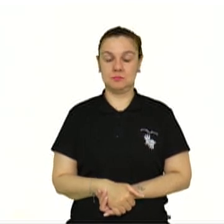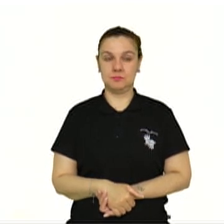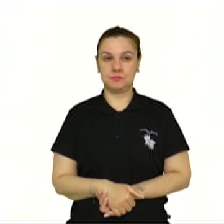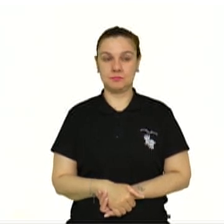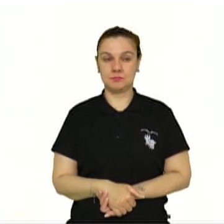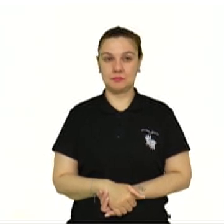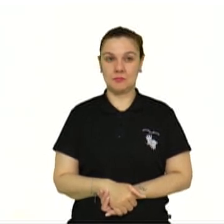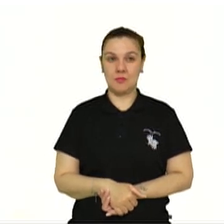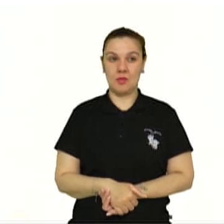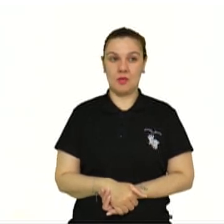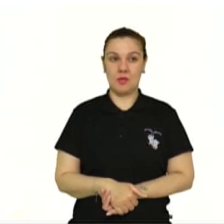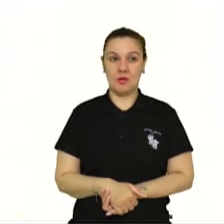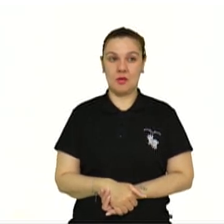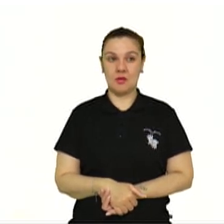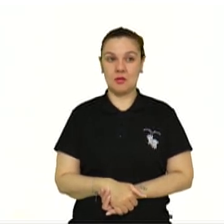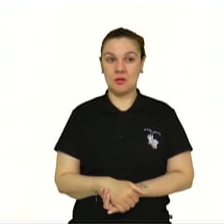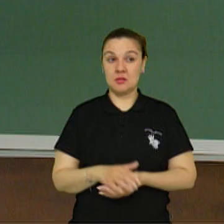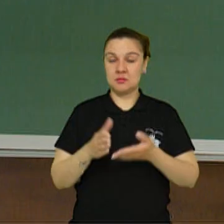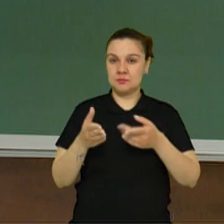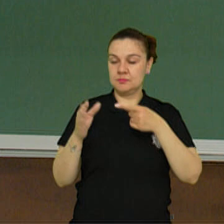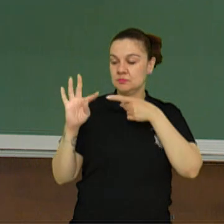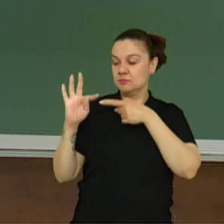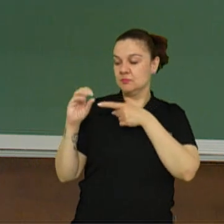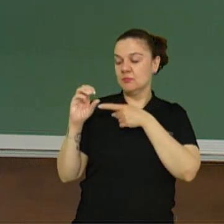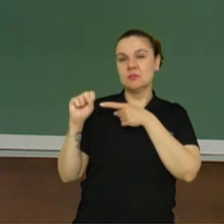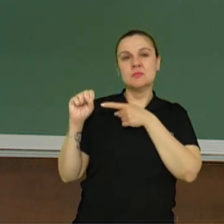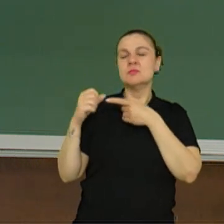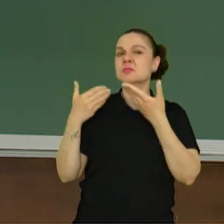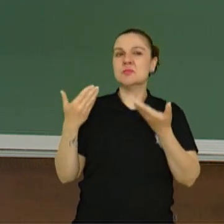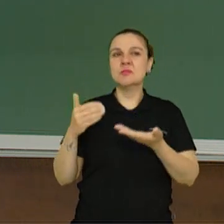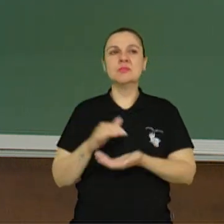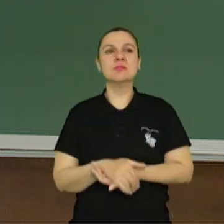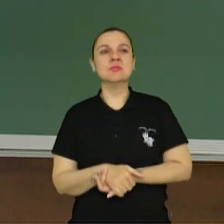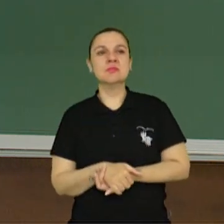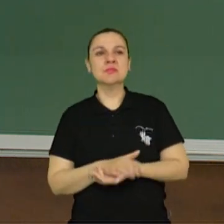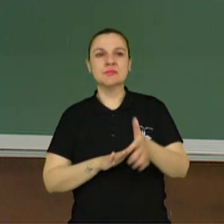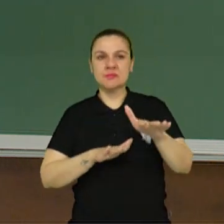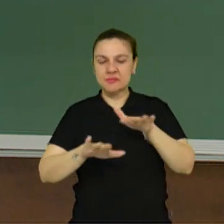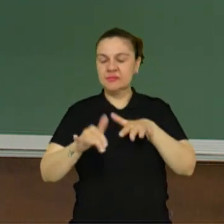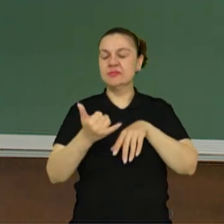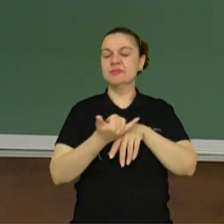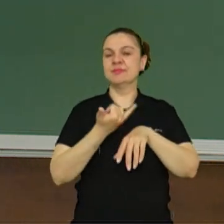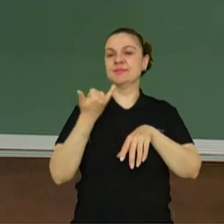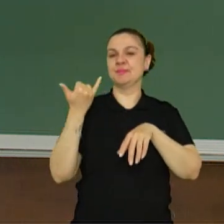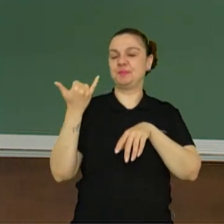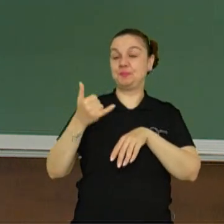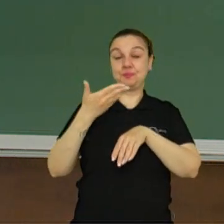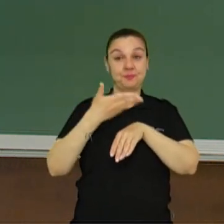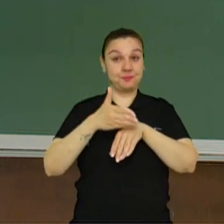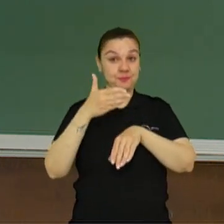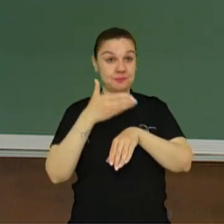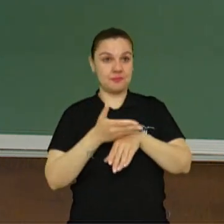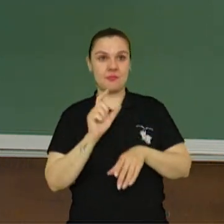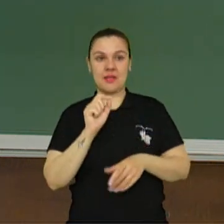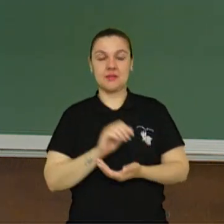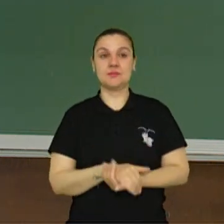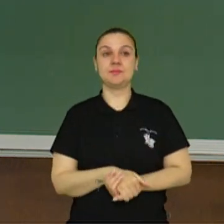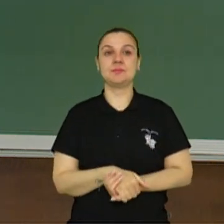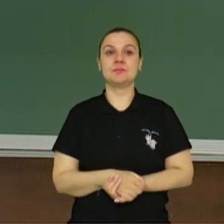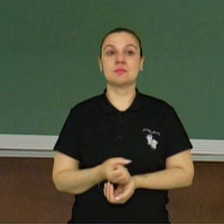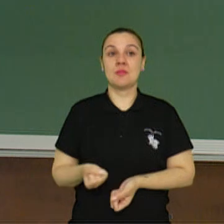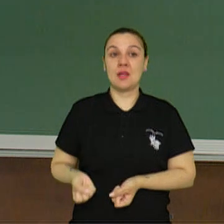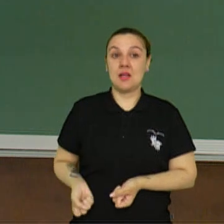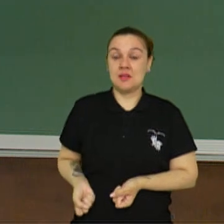E nesse saque a gente precisa, né, trabalhar o toss. O que é o toss? É um movimento bem importante, técnico, que